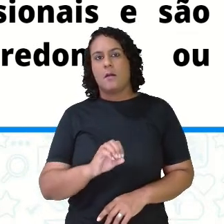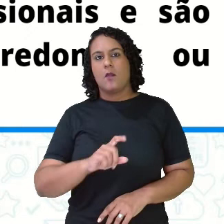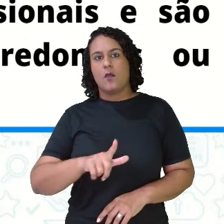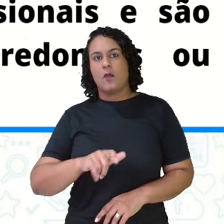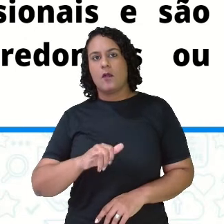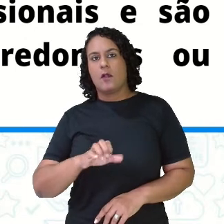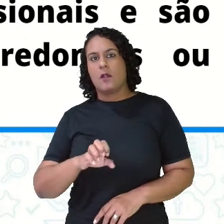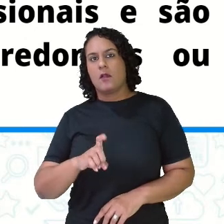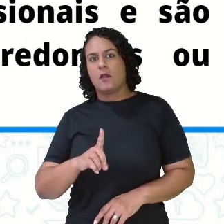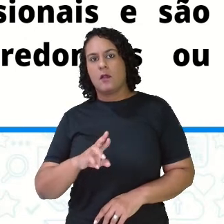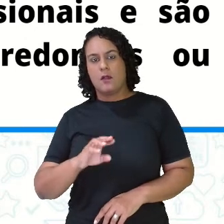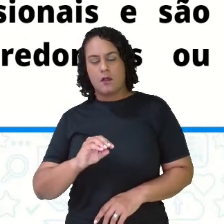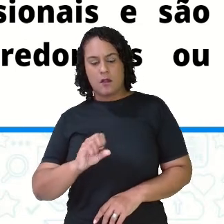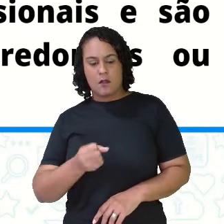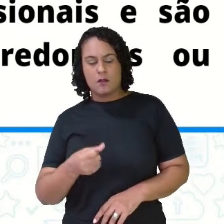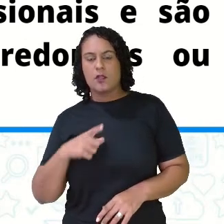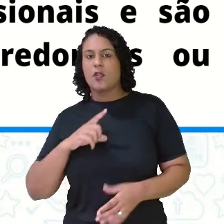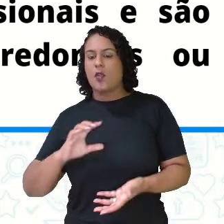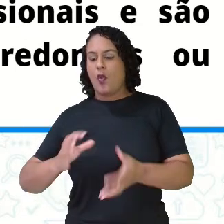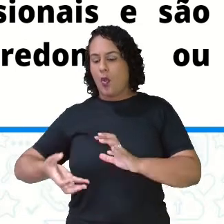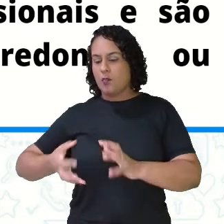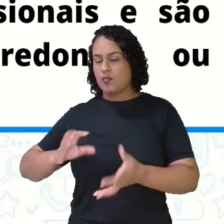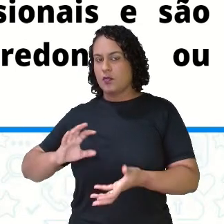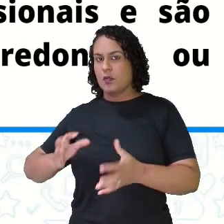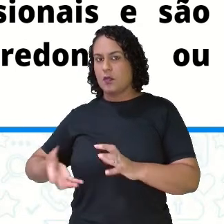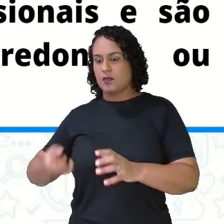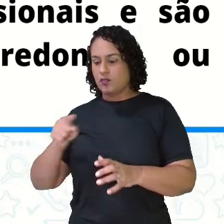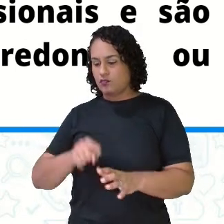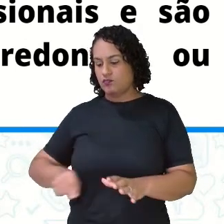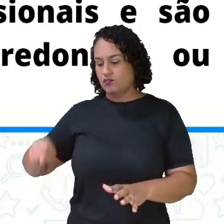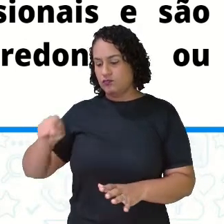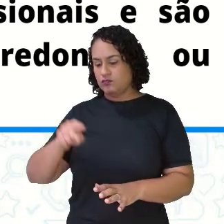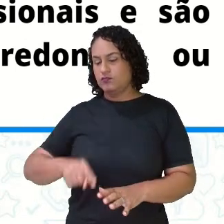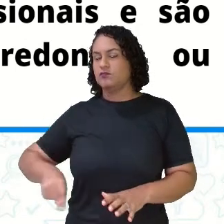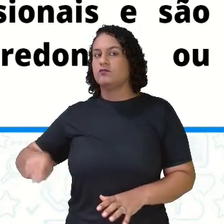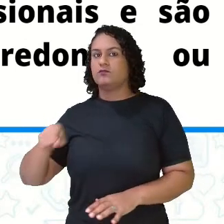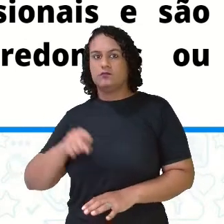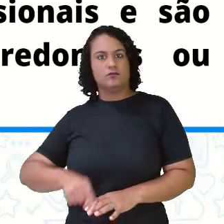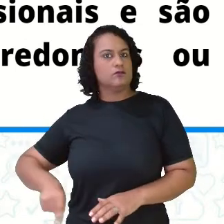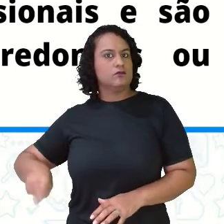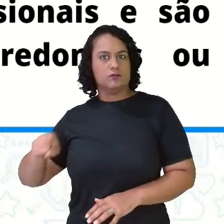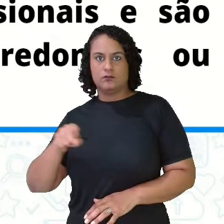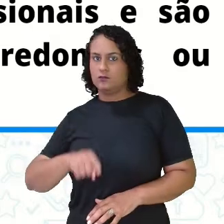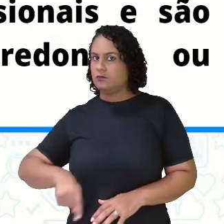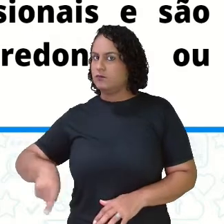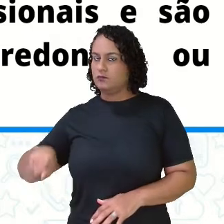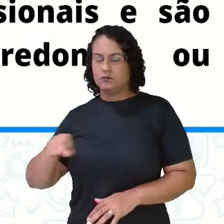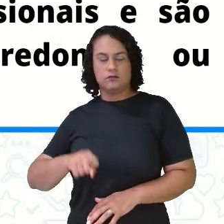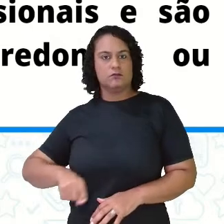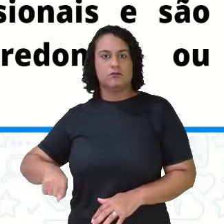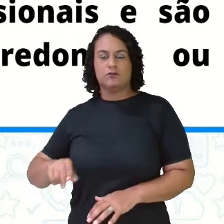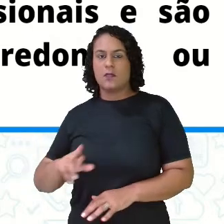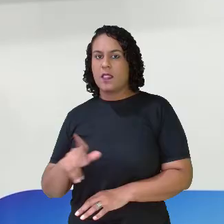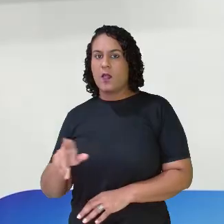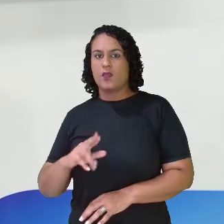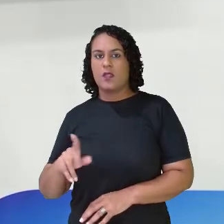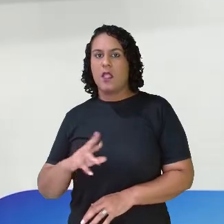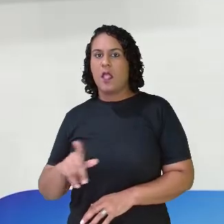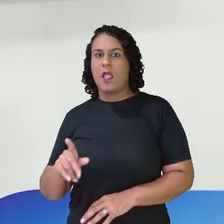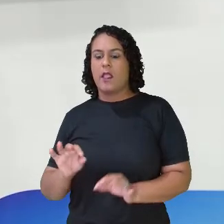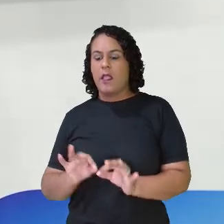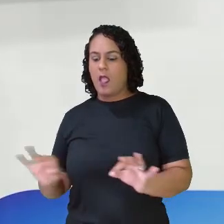redondos? Corpos redondos, eles não são formados por segmentos de reta, tá?